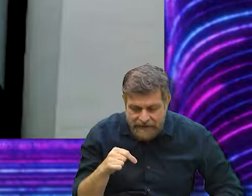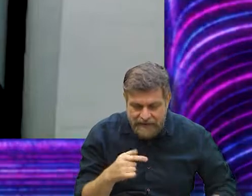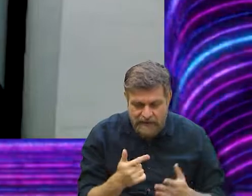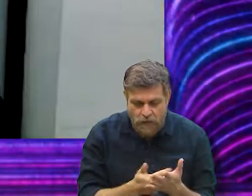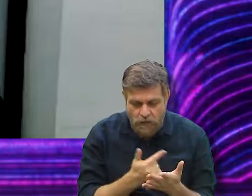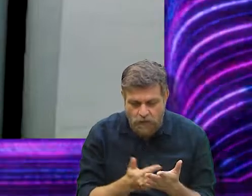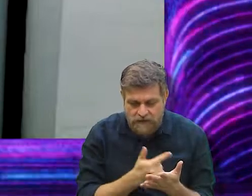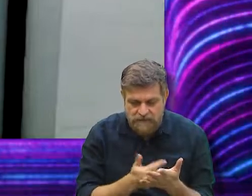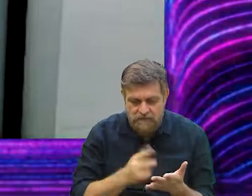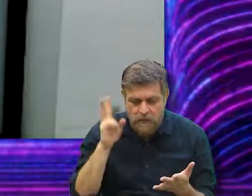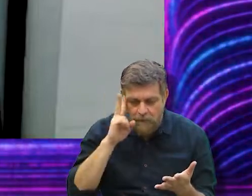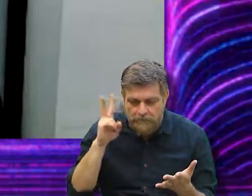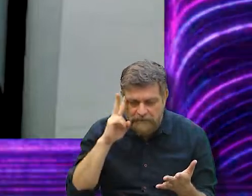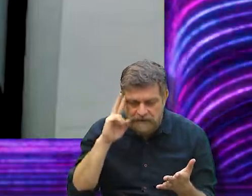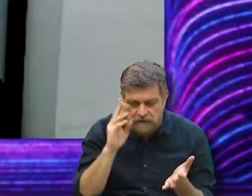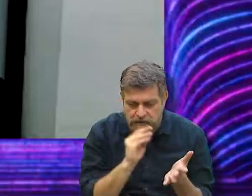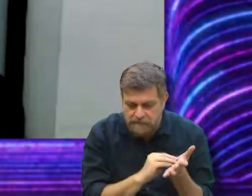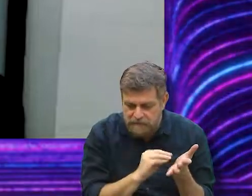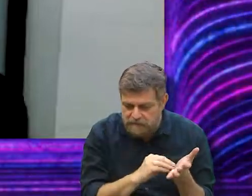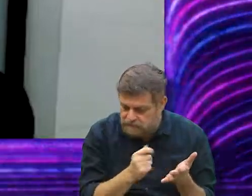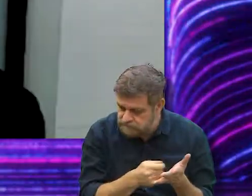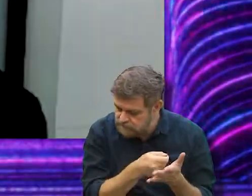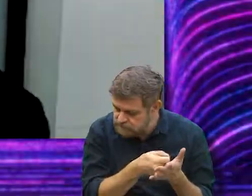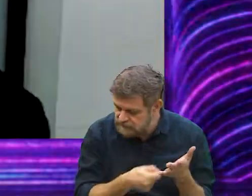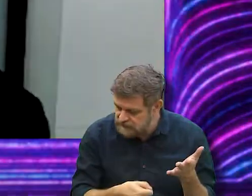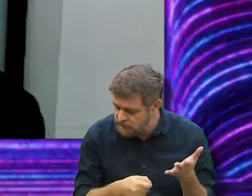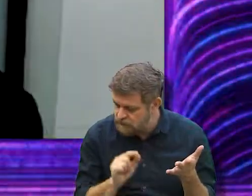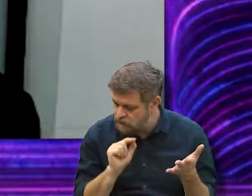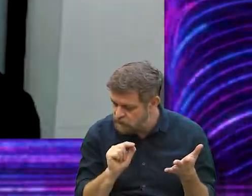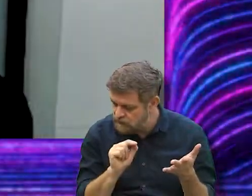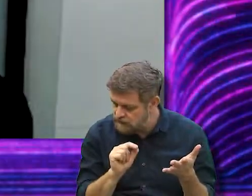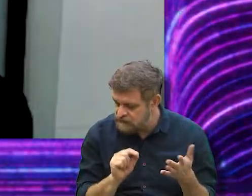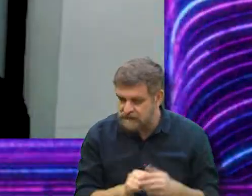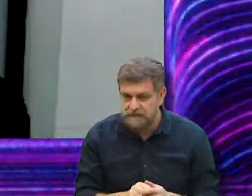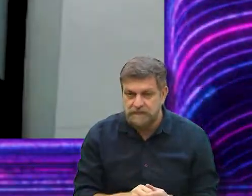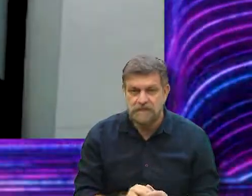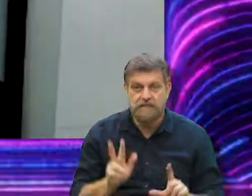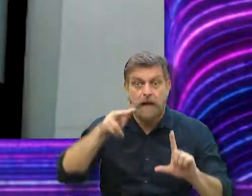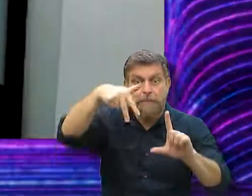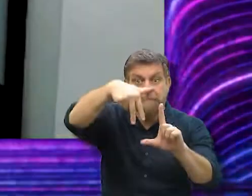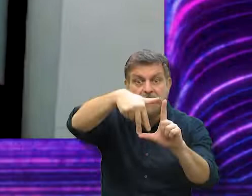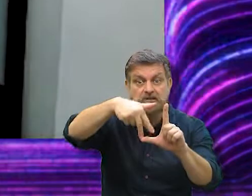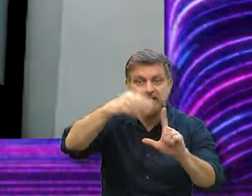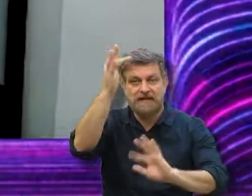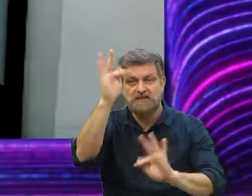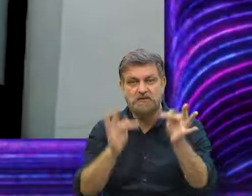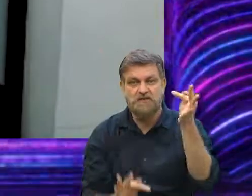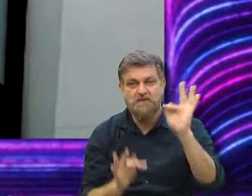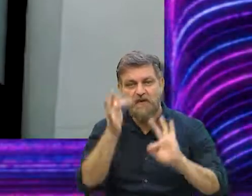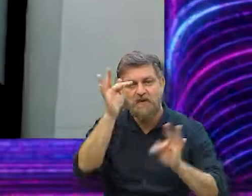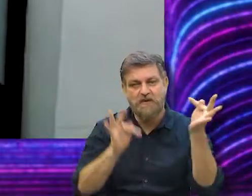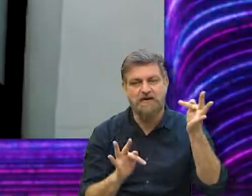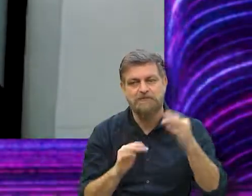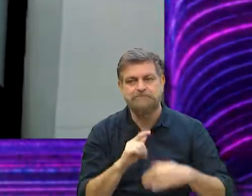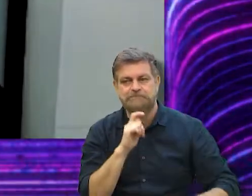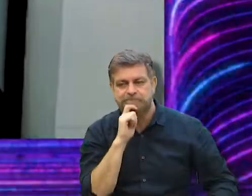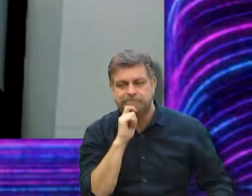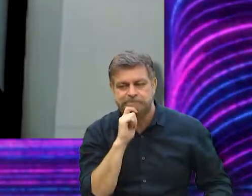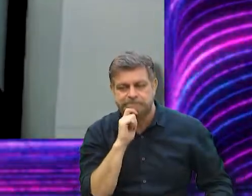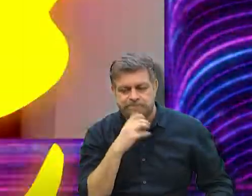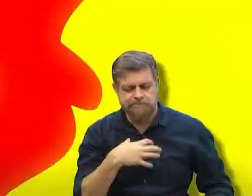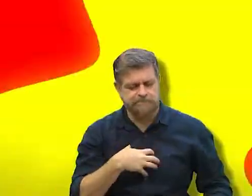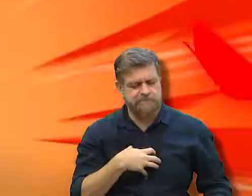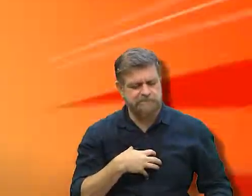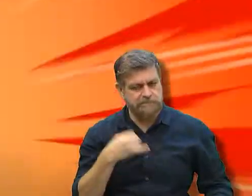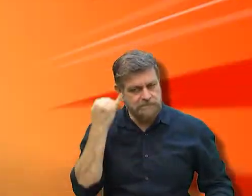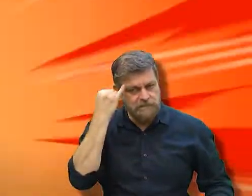mas não eram nacionais, eram todos livros estrangeiros. E aí, na época, eu falei, que legal